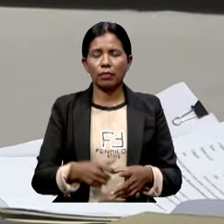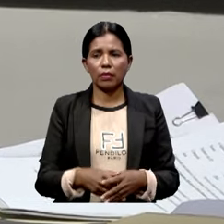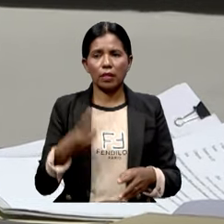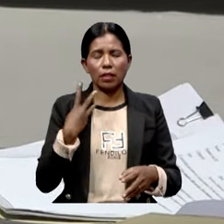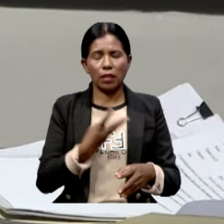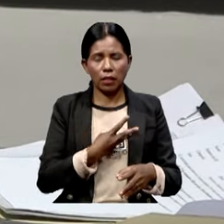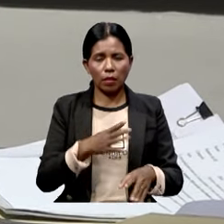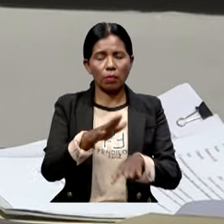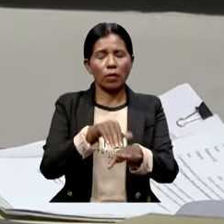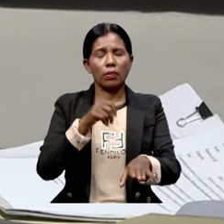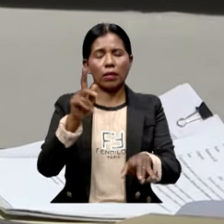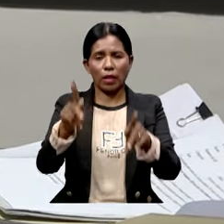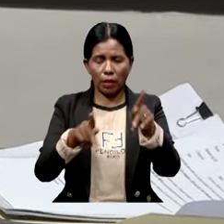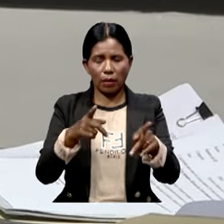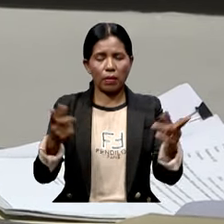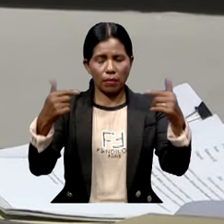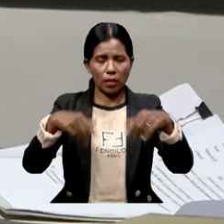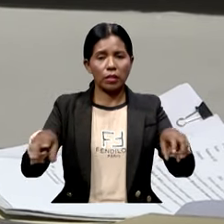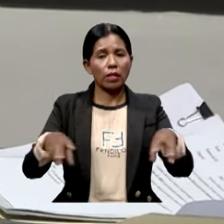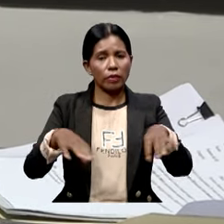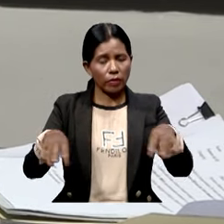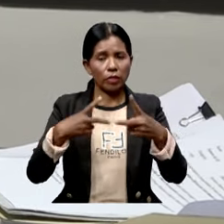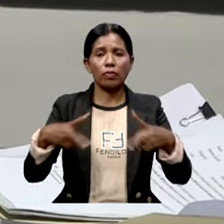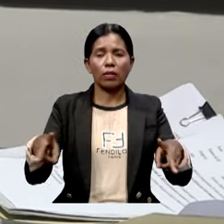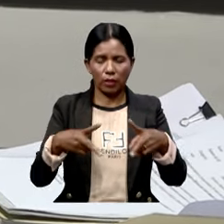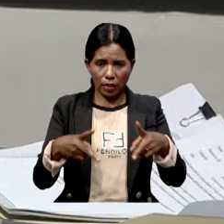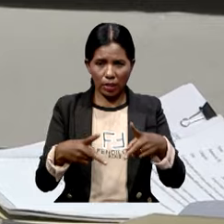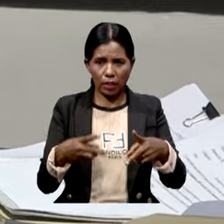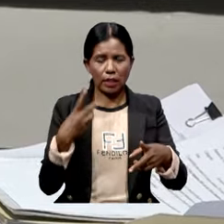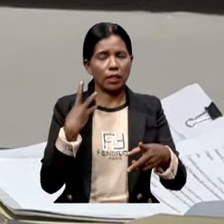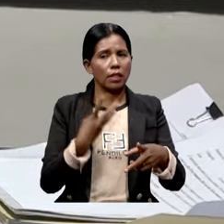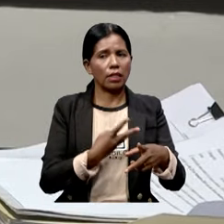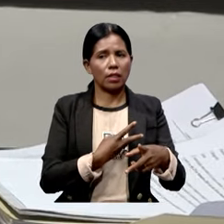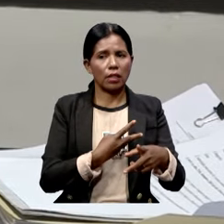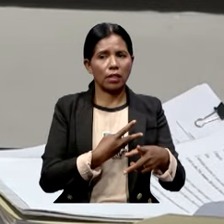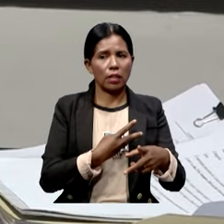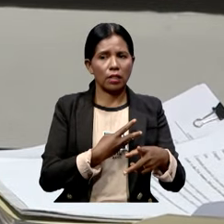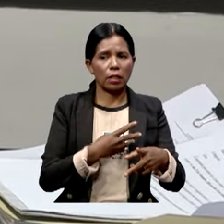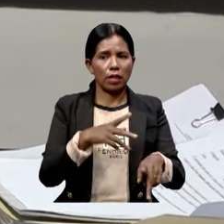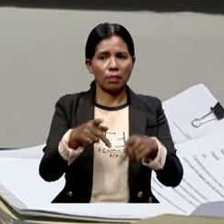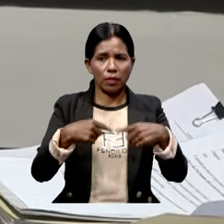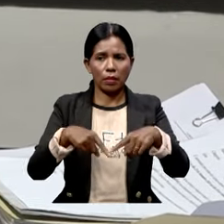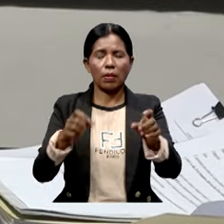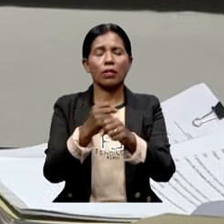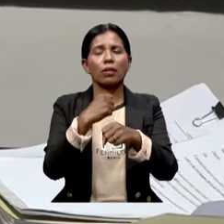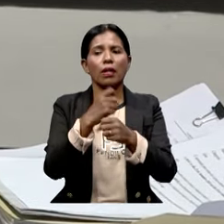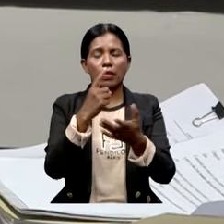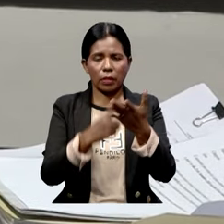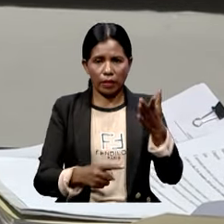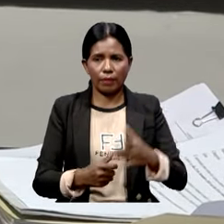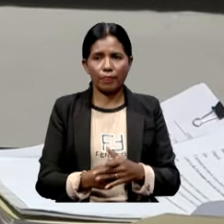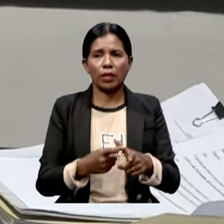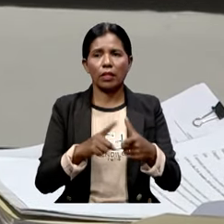haruka ema voluntária ba serviço tia, ita nenia nas contratar se rabane at ba halseida,